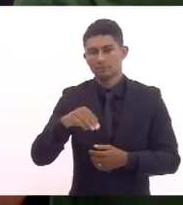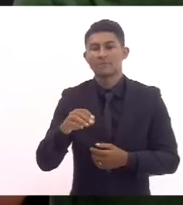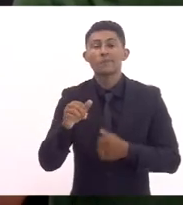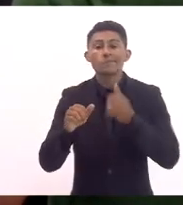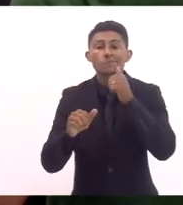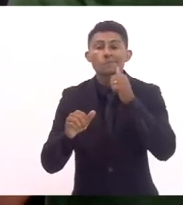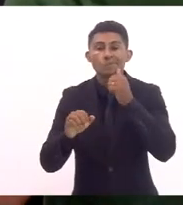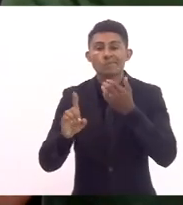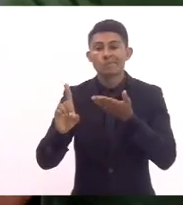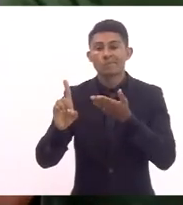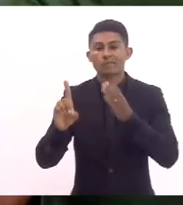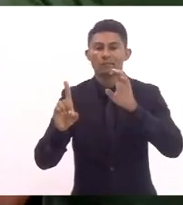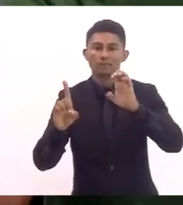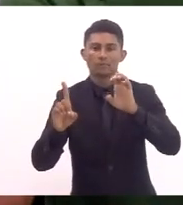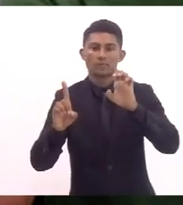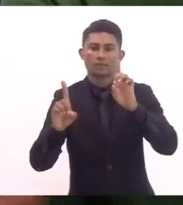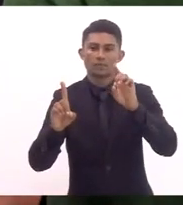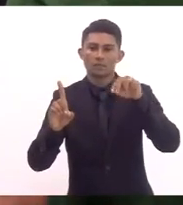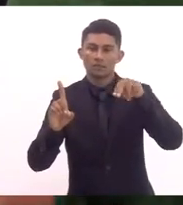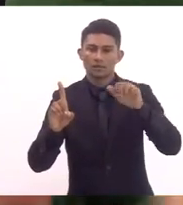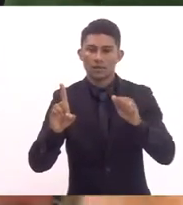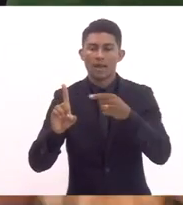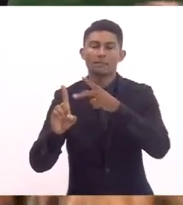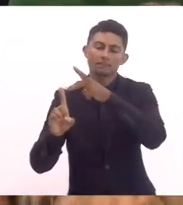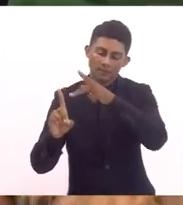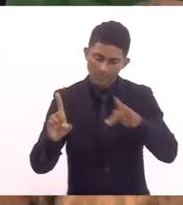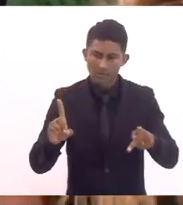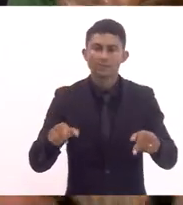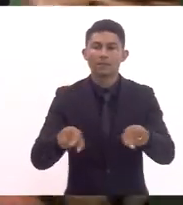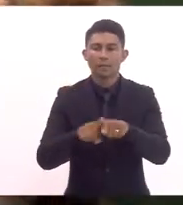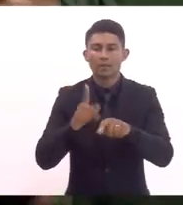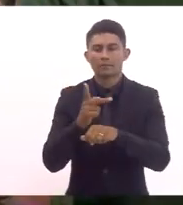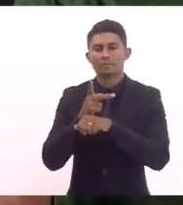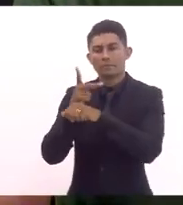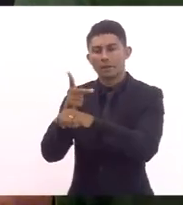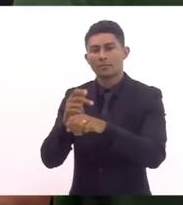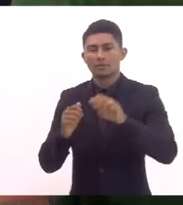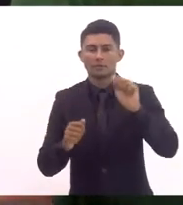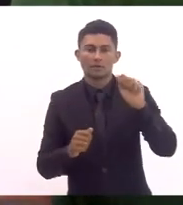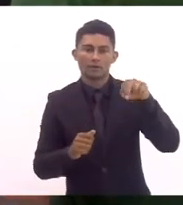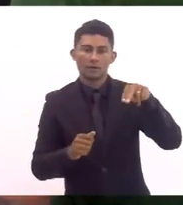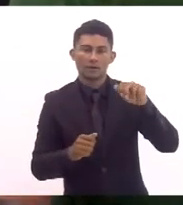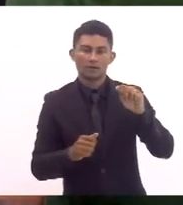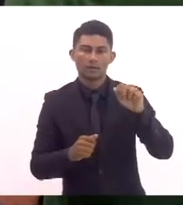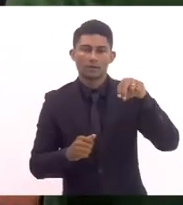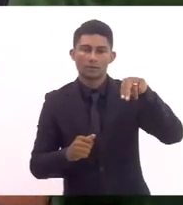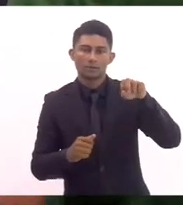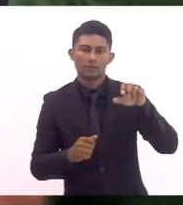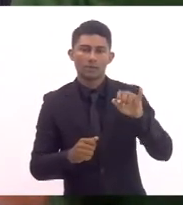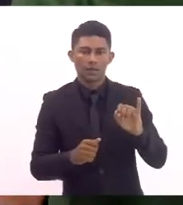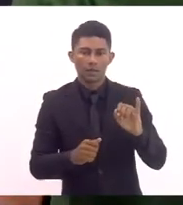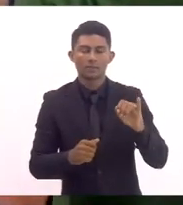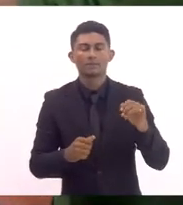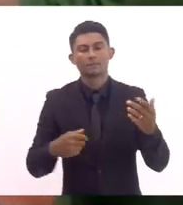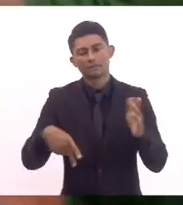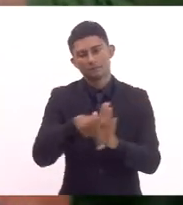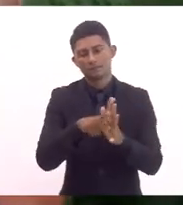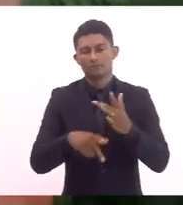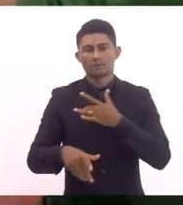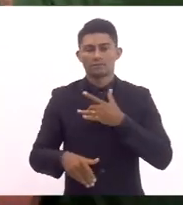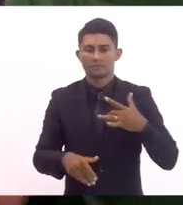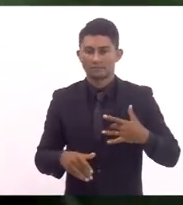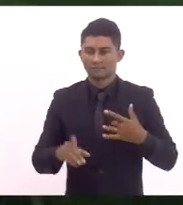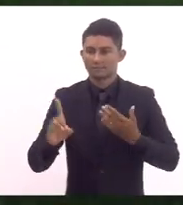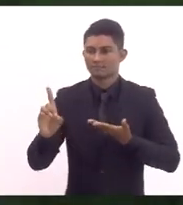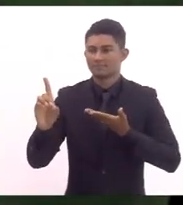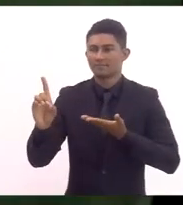Calheiros presidente do cedine também foi contemplado com prêmio Ana Nery de saúde tá aqui